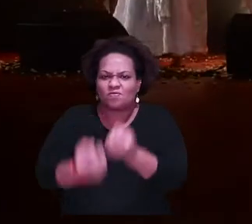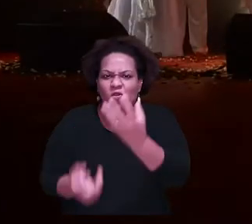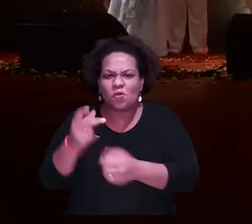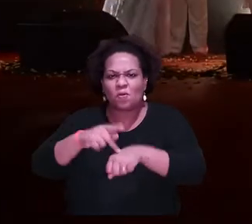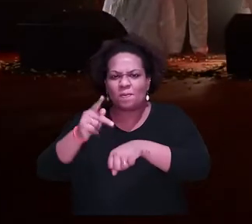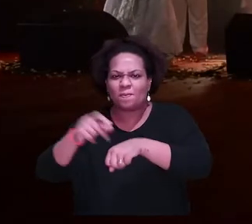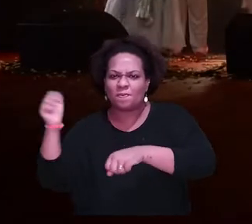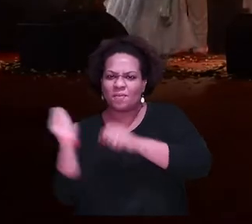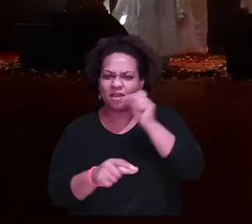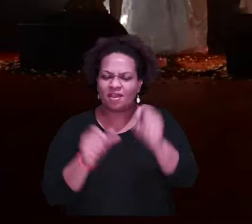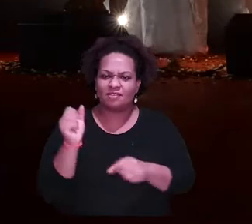perseguir apedrejados